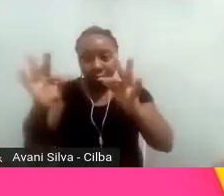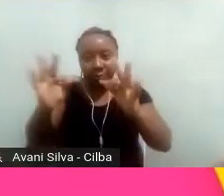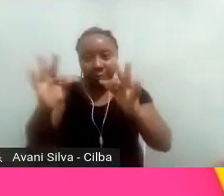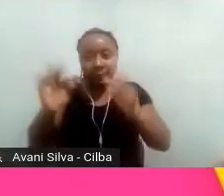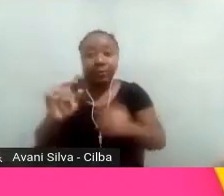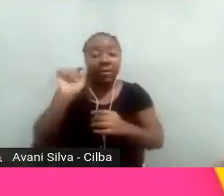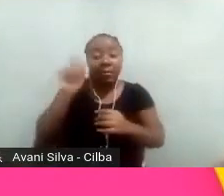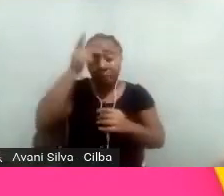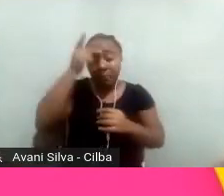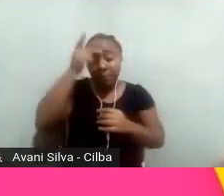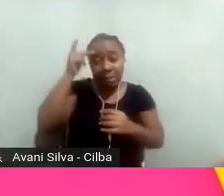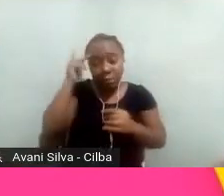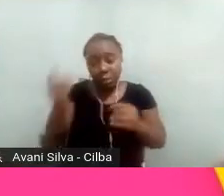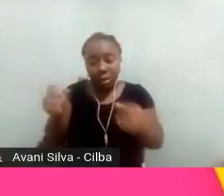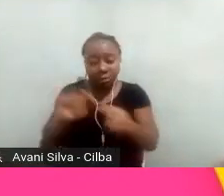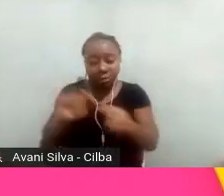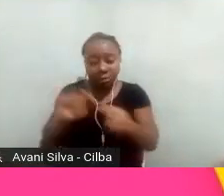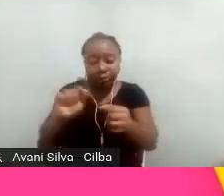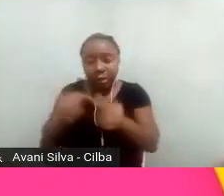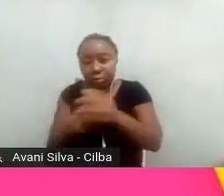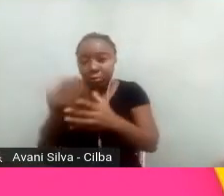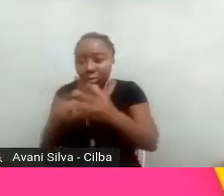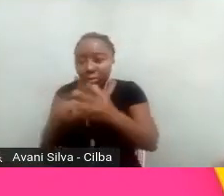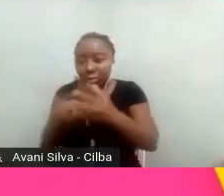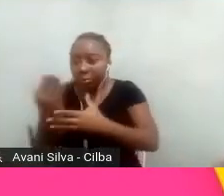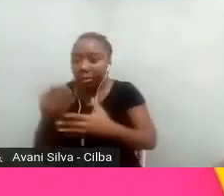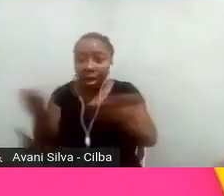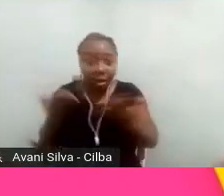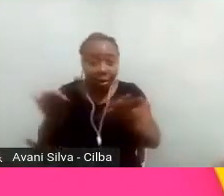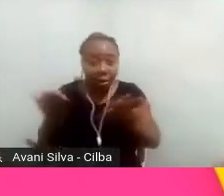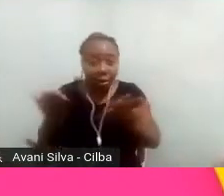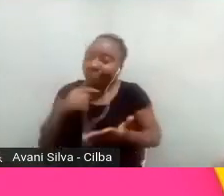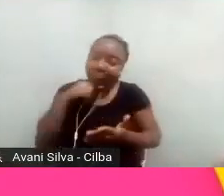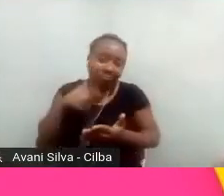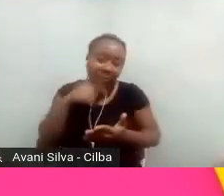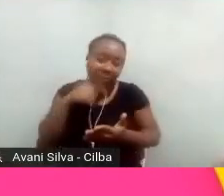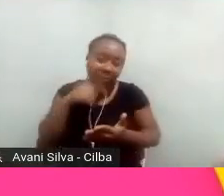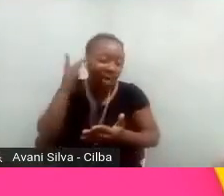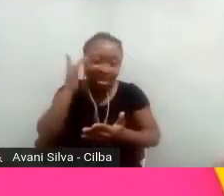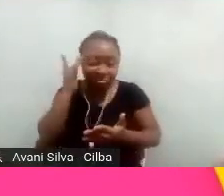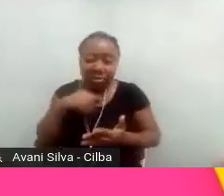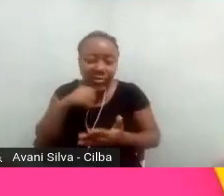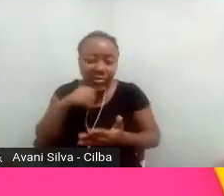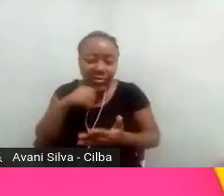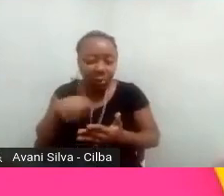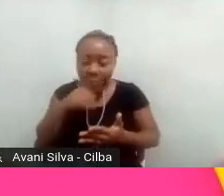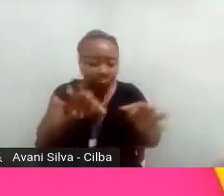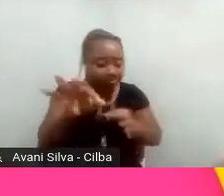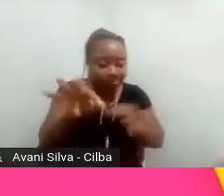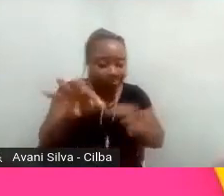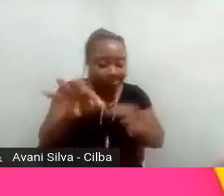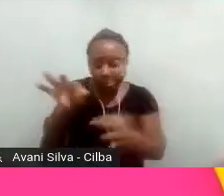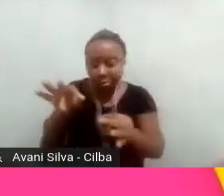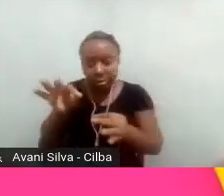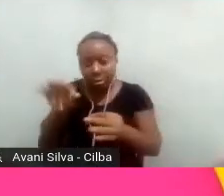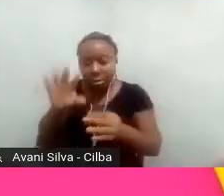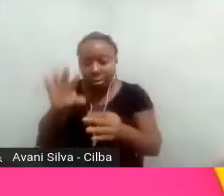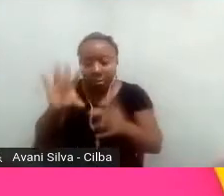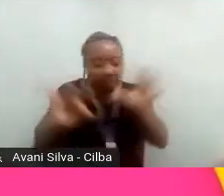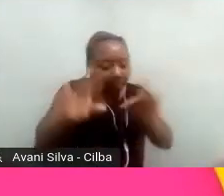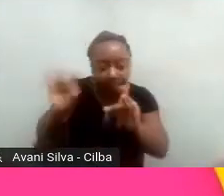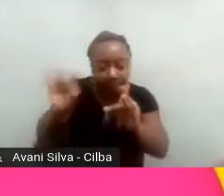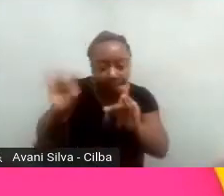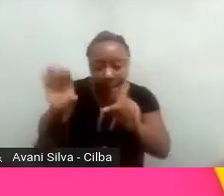agora, provavelmente não conseguiu terminar de construir, porque não deu tempo